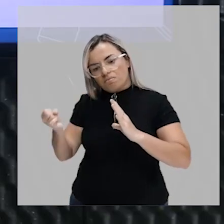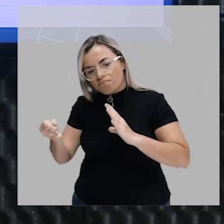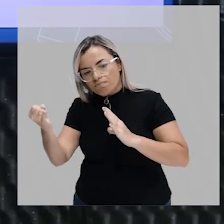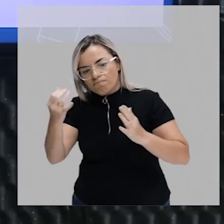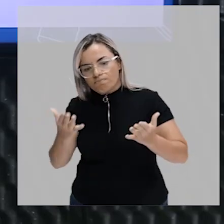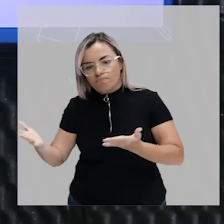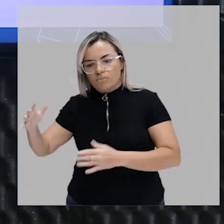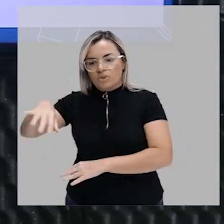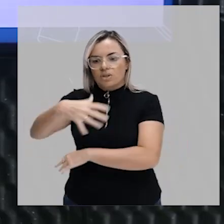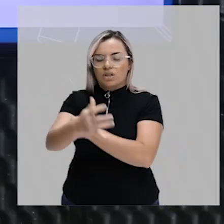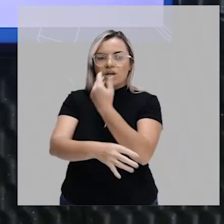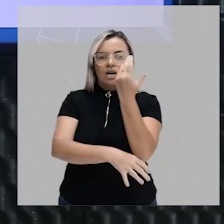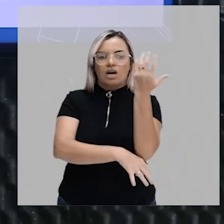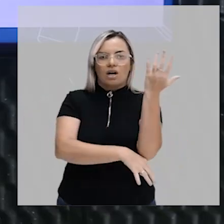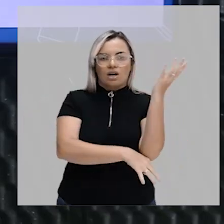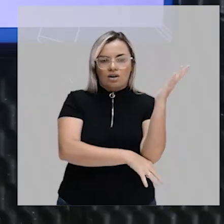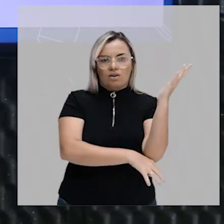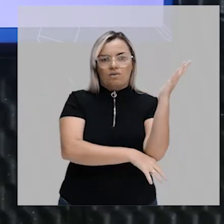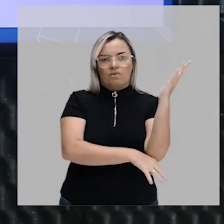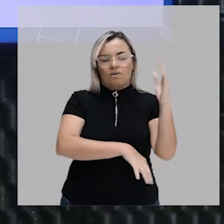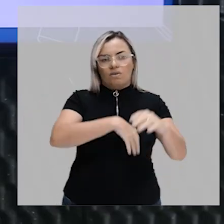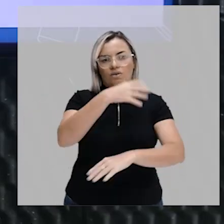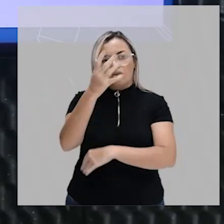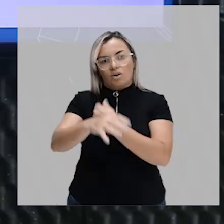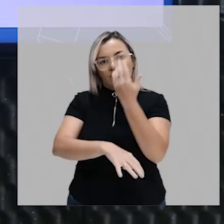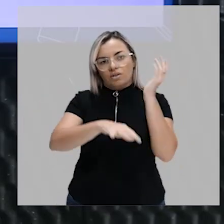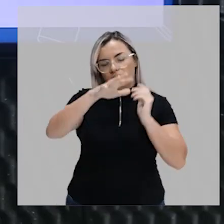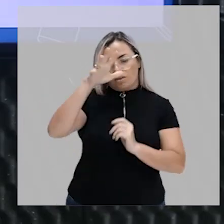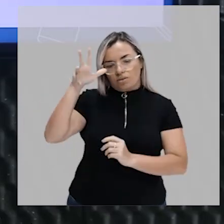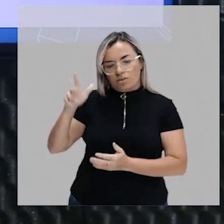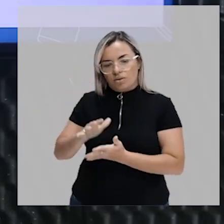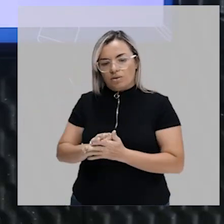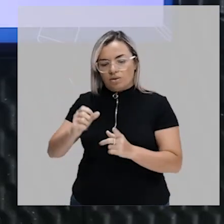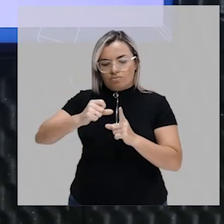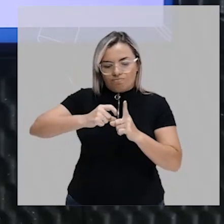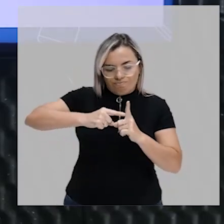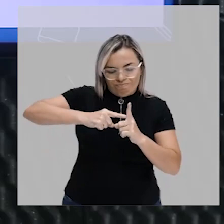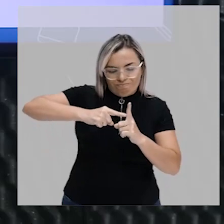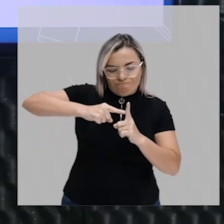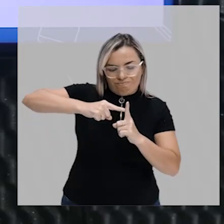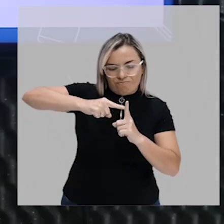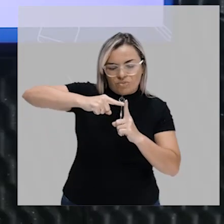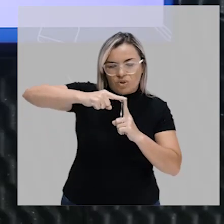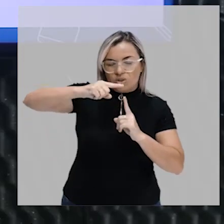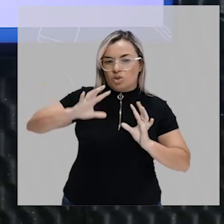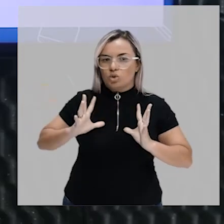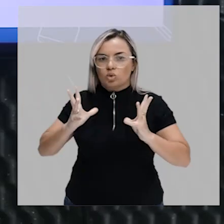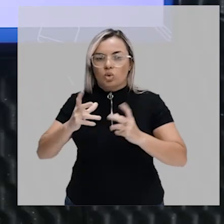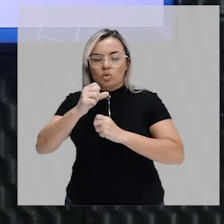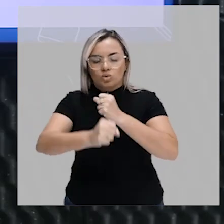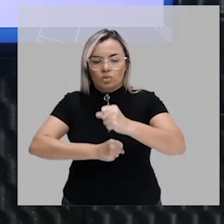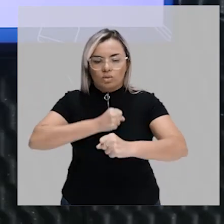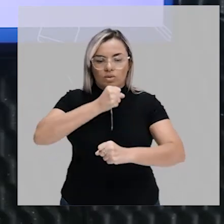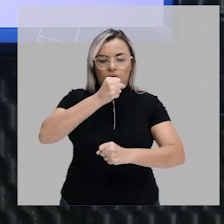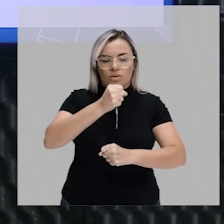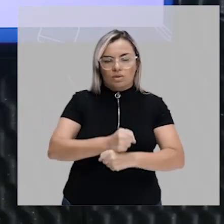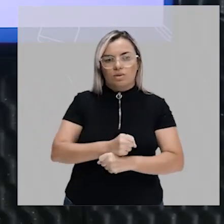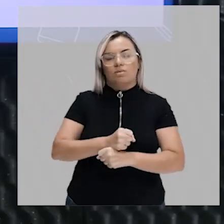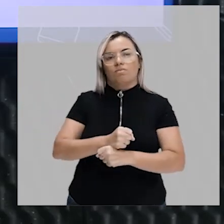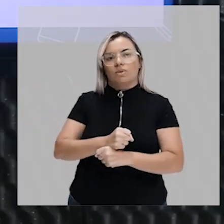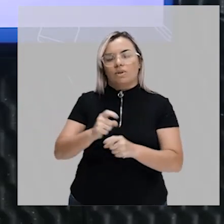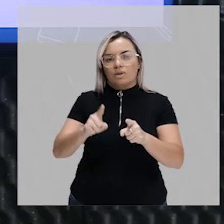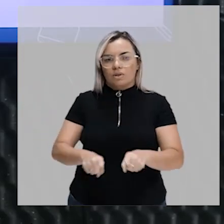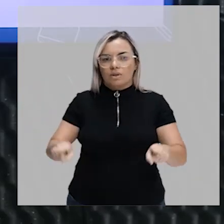que é a floresta amazônica, é o quê? Temperaturas elevadas durante todo o ano, tá certo? E também um alto